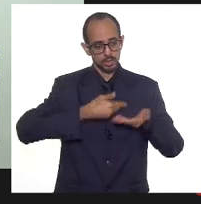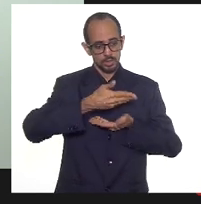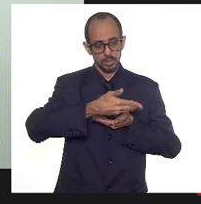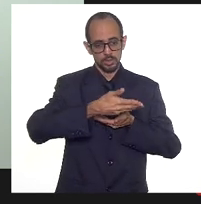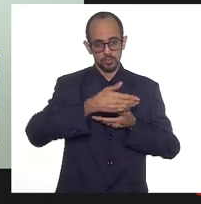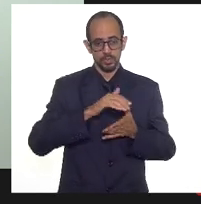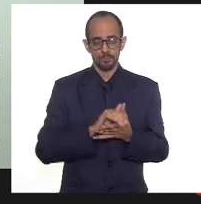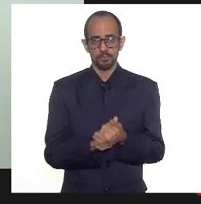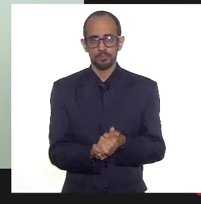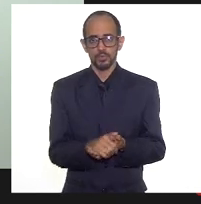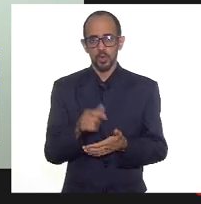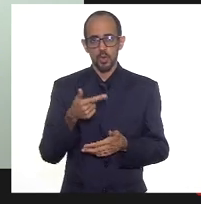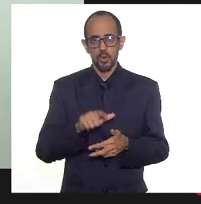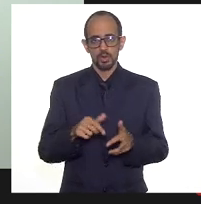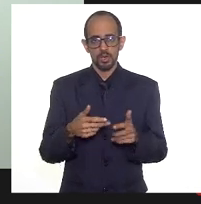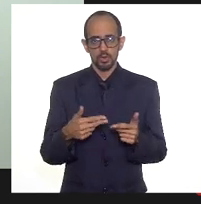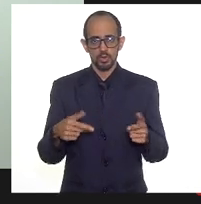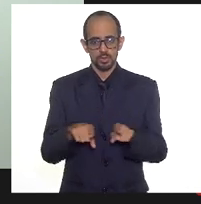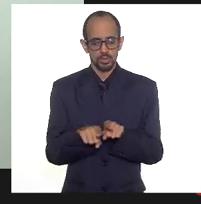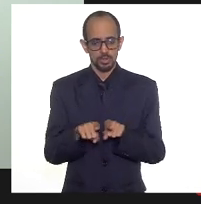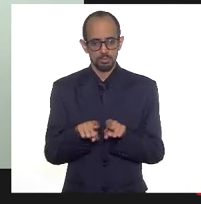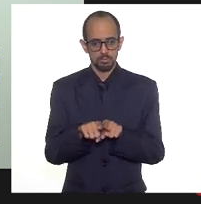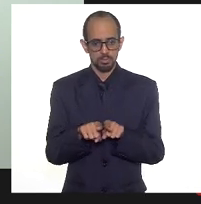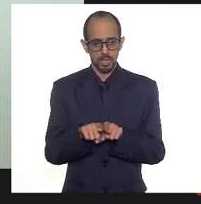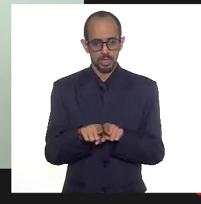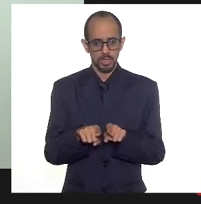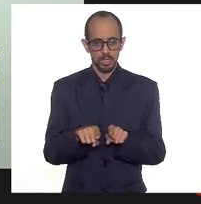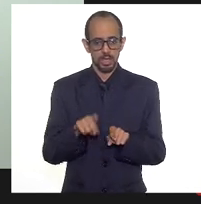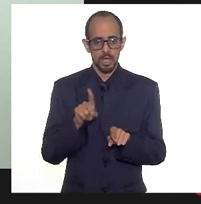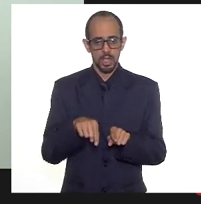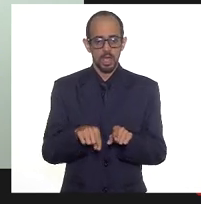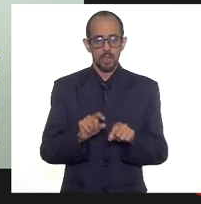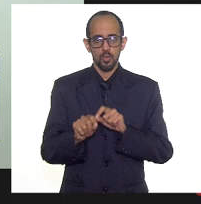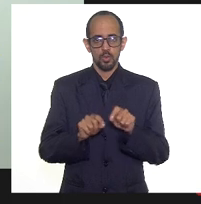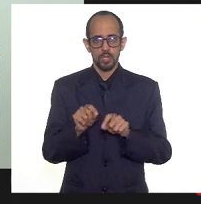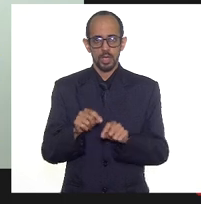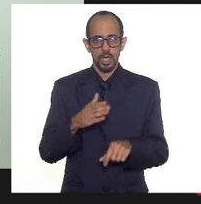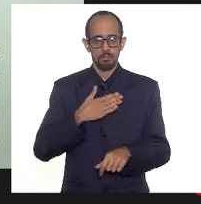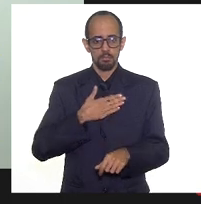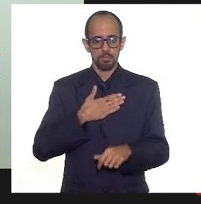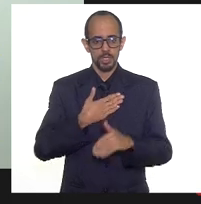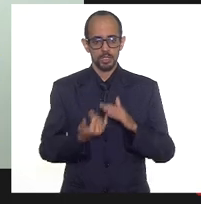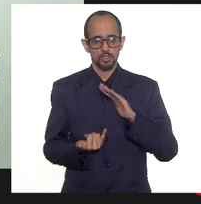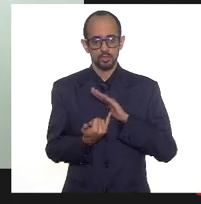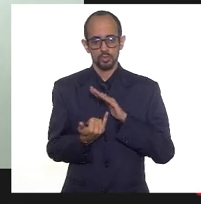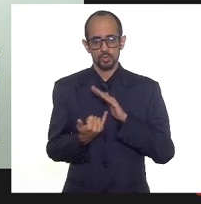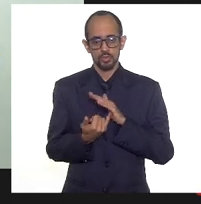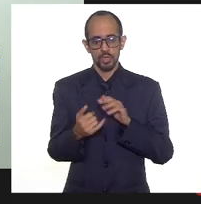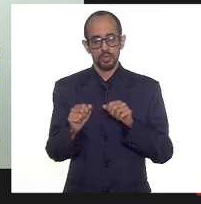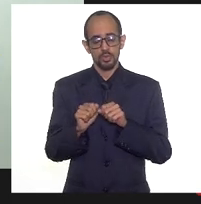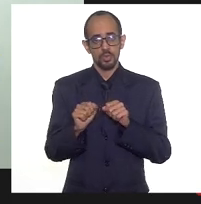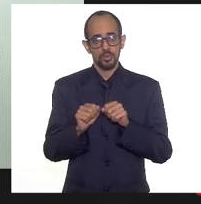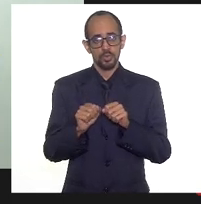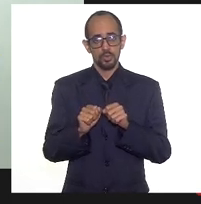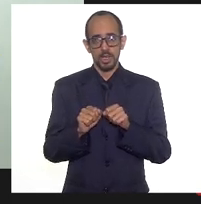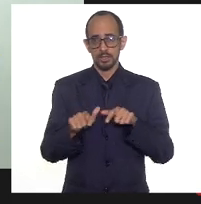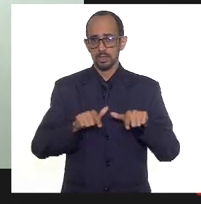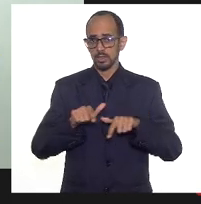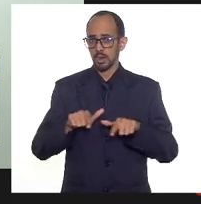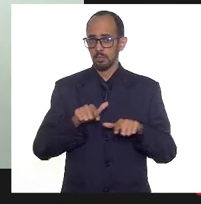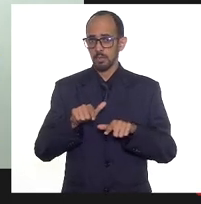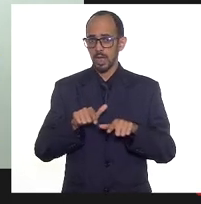colocar aqui, Marta, que hoje, por exemplo, a minha instituição faz trabalhos humanitários dentro de terreiros de Umbanda e de